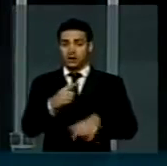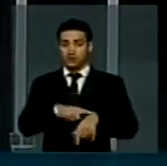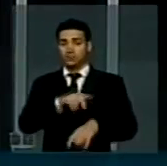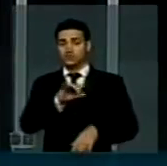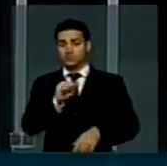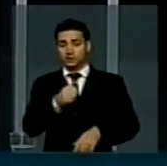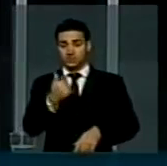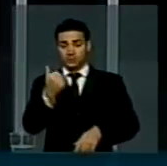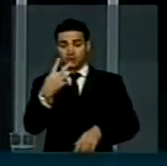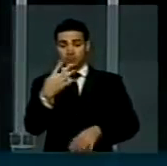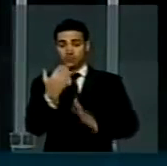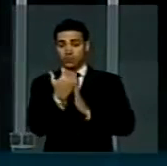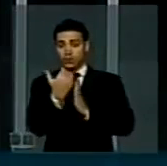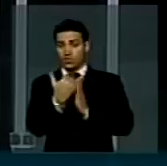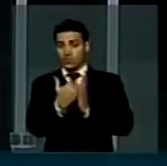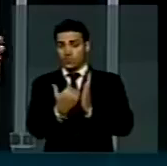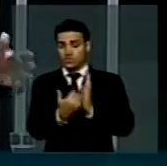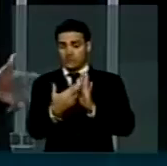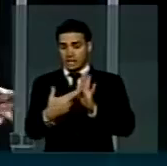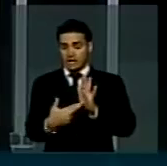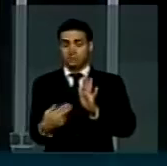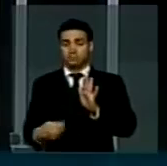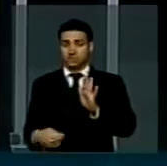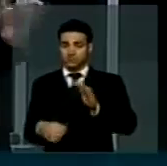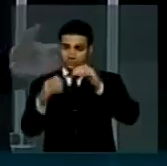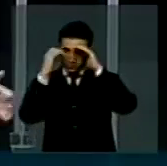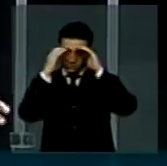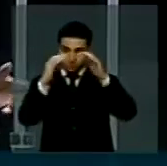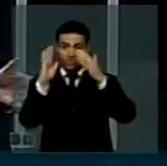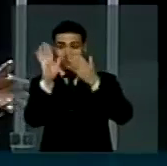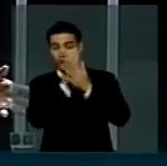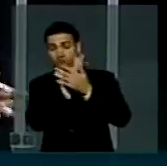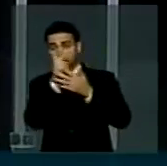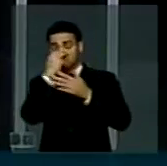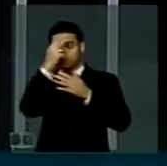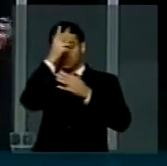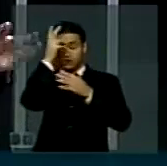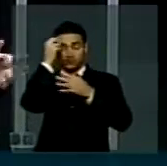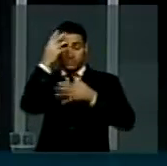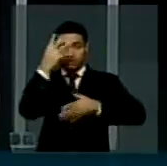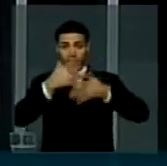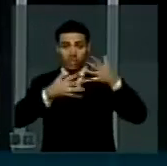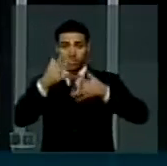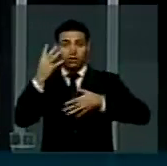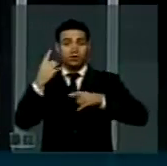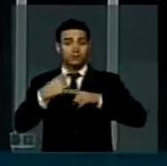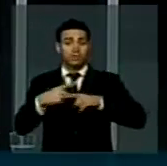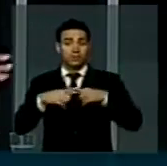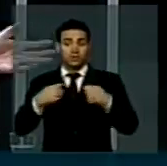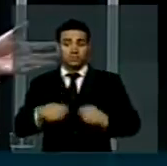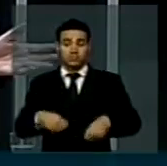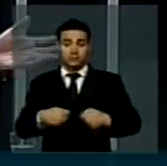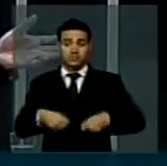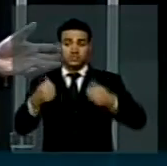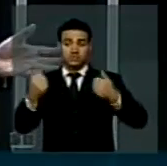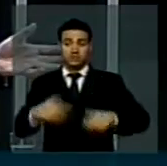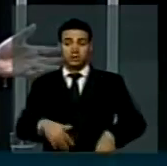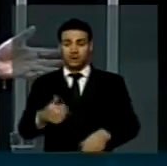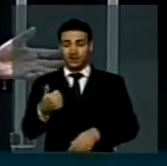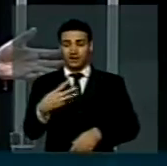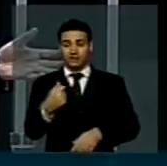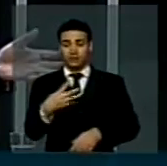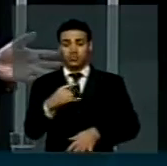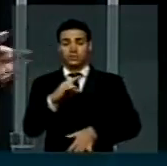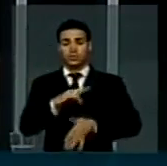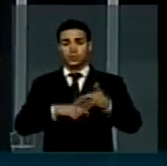14 itens que precisam ser observados, e muitas vezes o prefeito fica atordoado, porque precisa prestar conta de 14 certidões ao